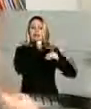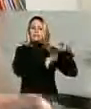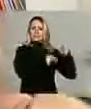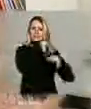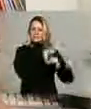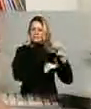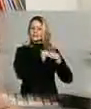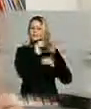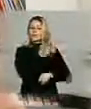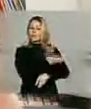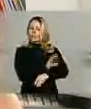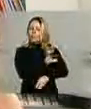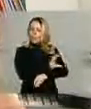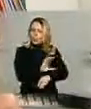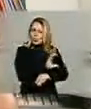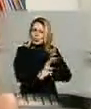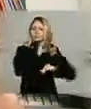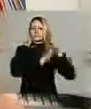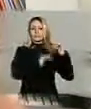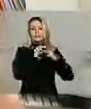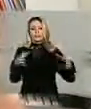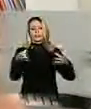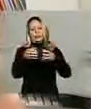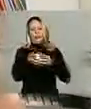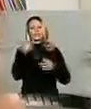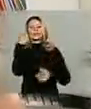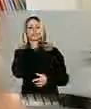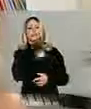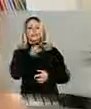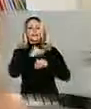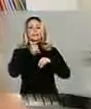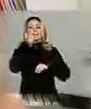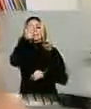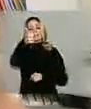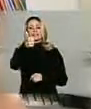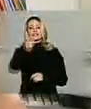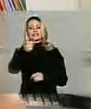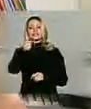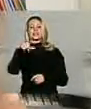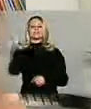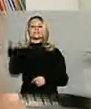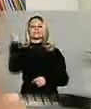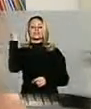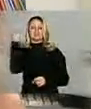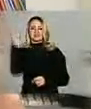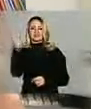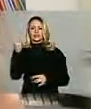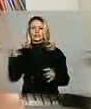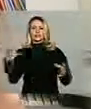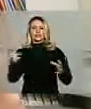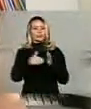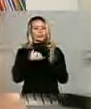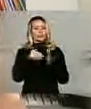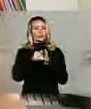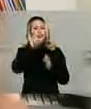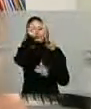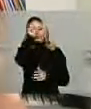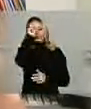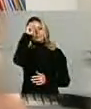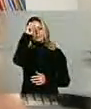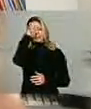capacitar a equipe toda para implementar um método. Eu acho que, idealmente, toda a